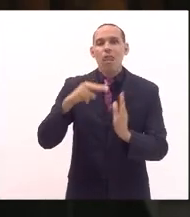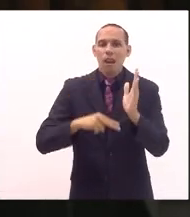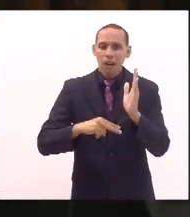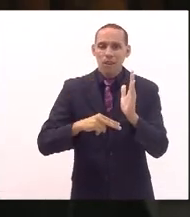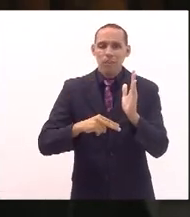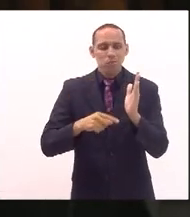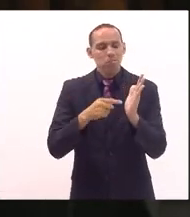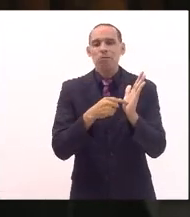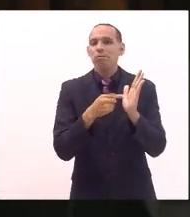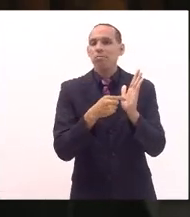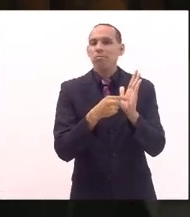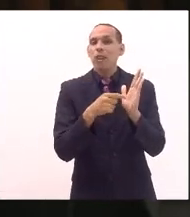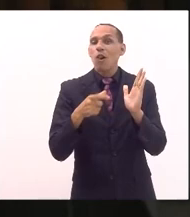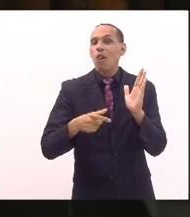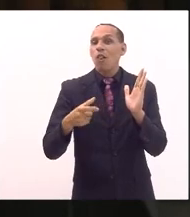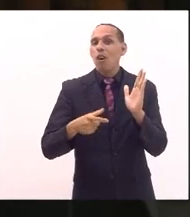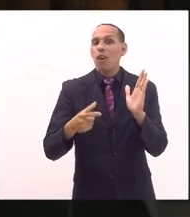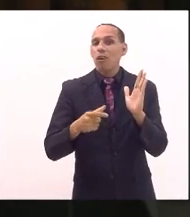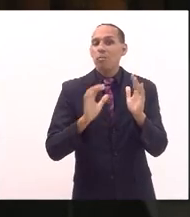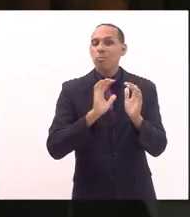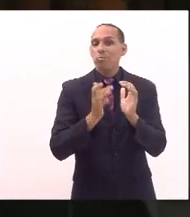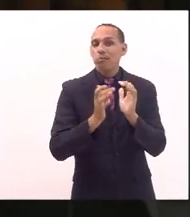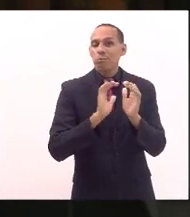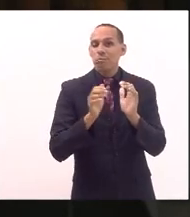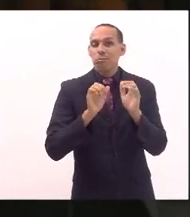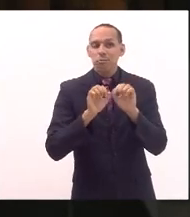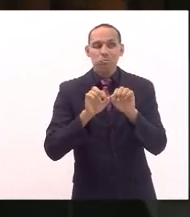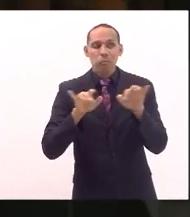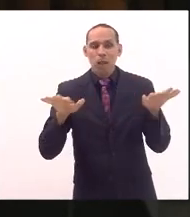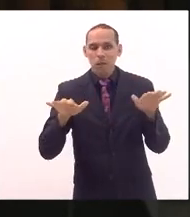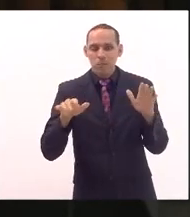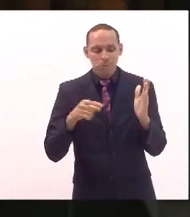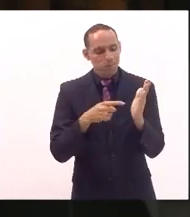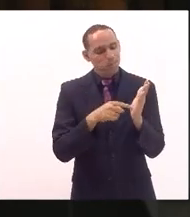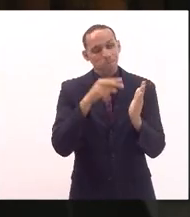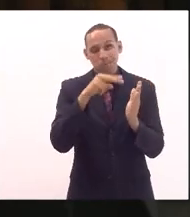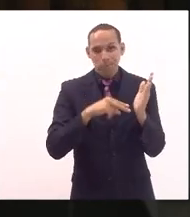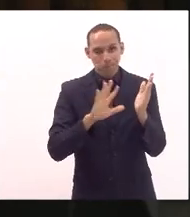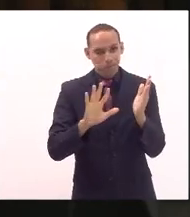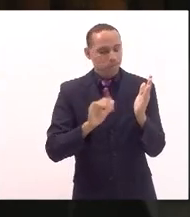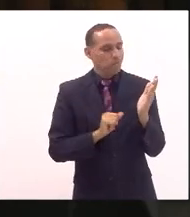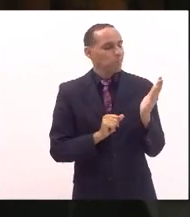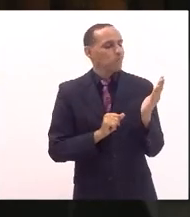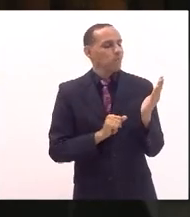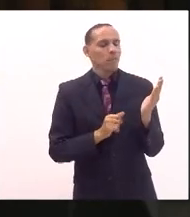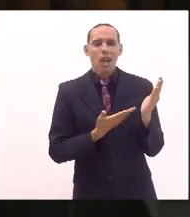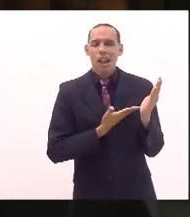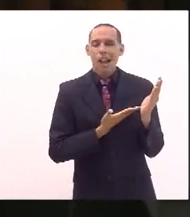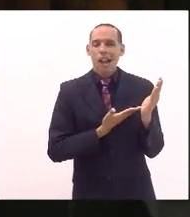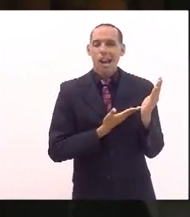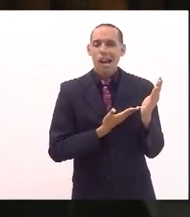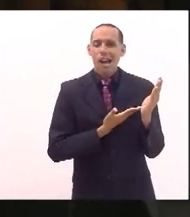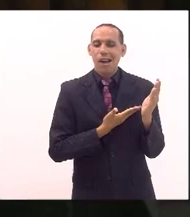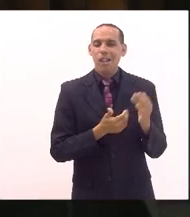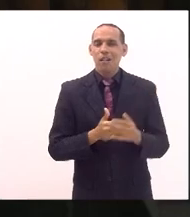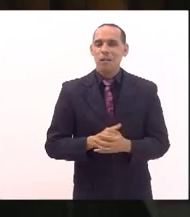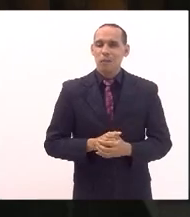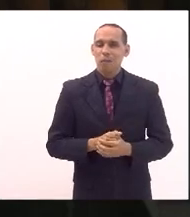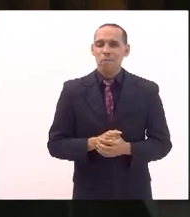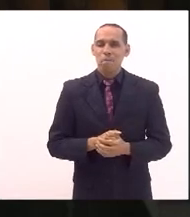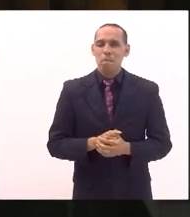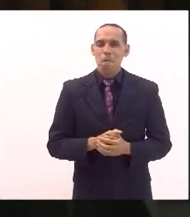algo que está estampado nas redes sociais e com o nosso amigo querido